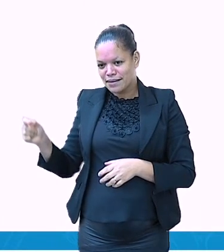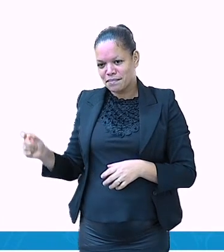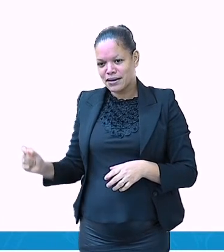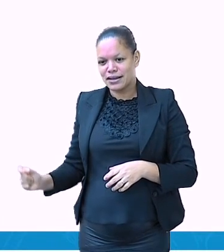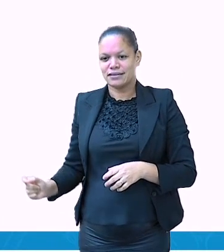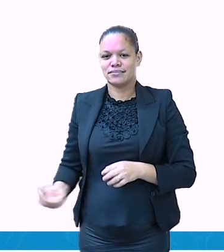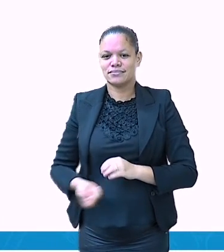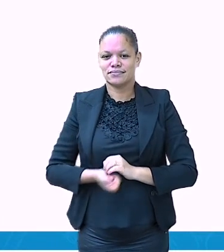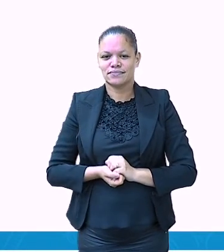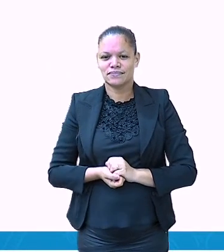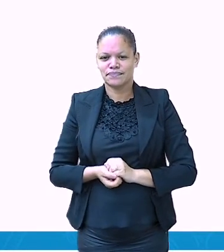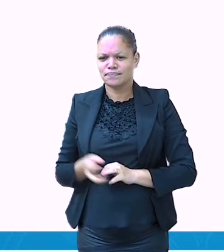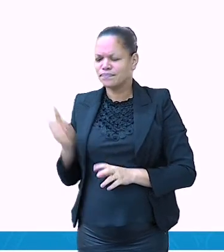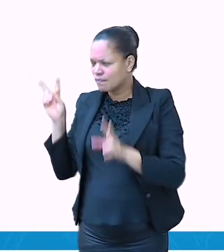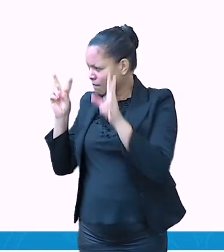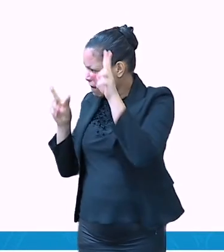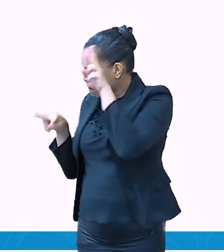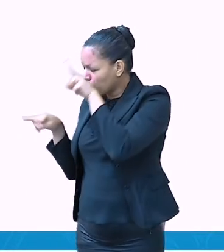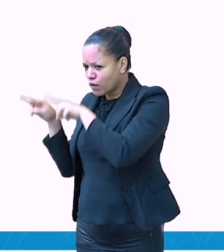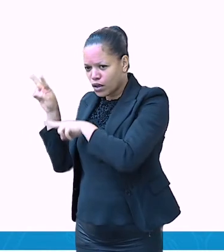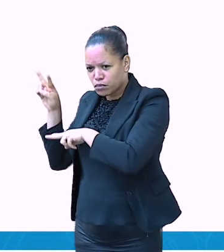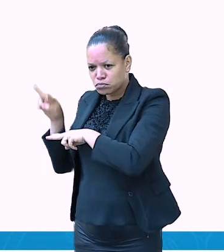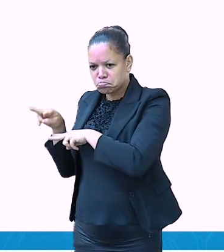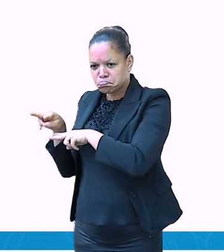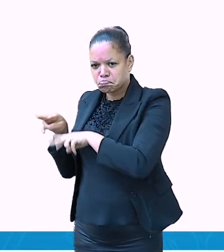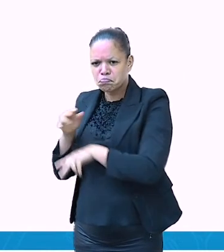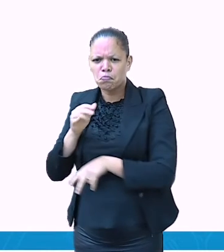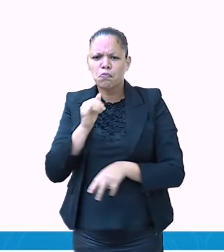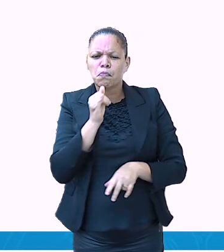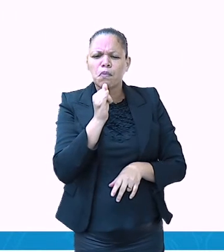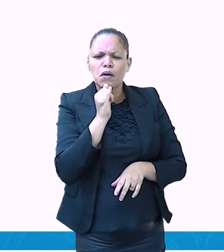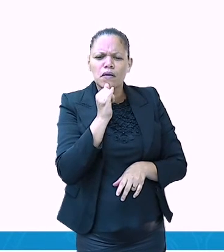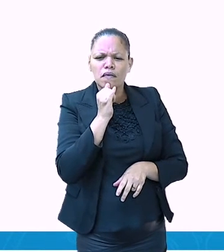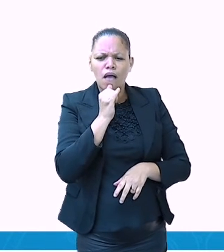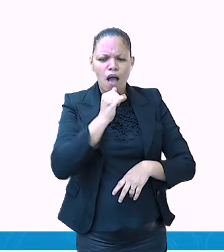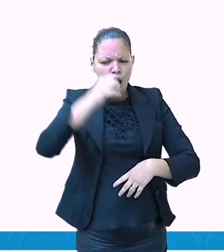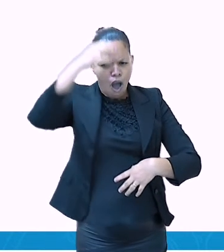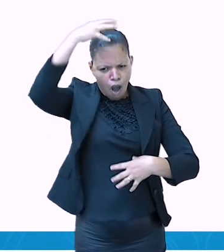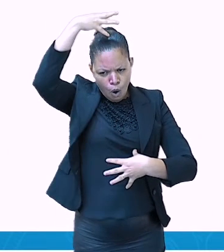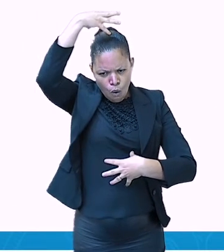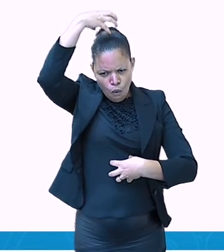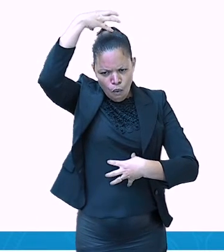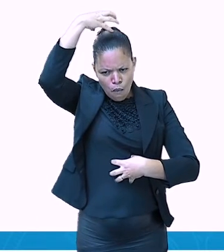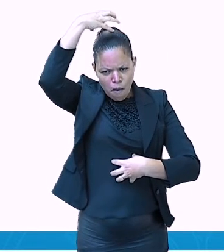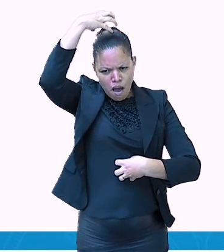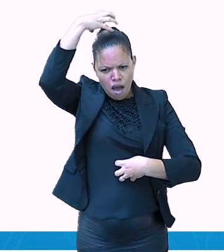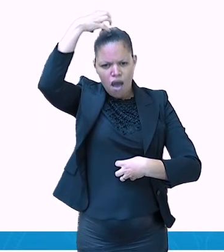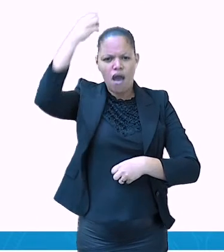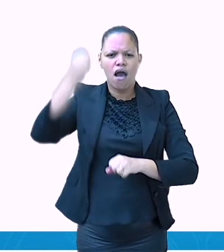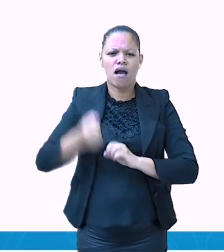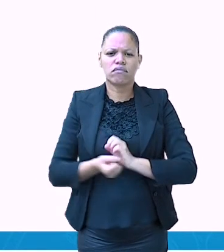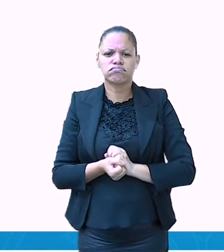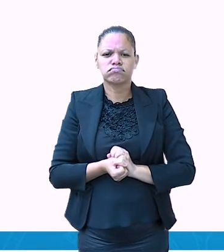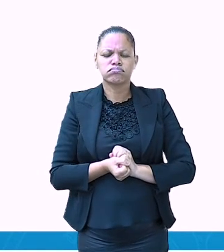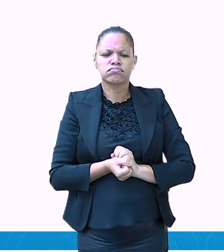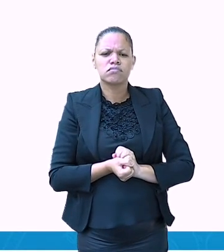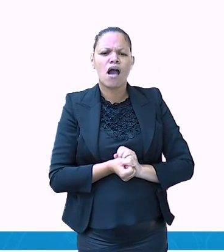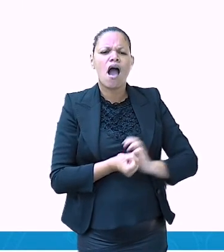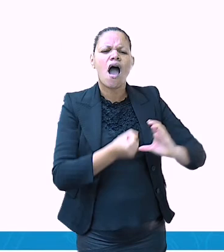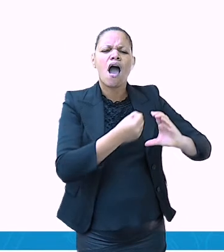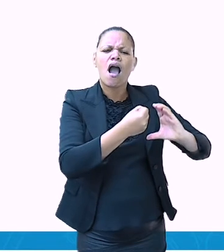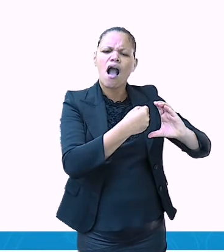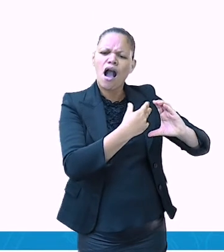Quando nós vimos aqui, ó, o macaco, classifique os animais abaixo de acordo com a